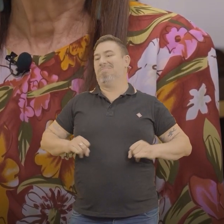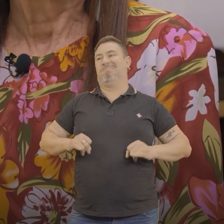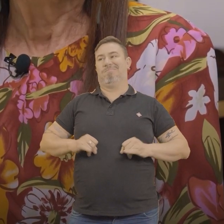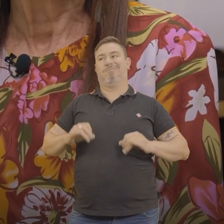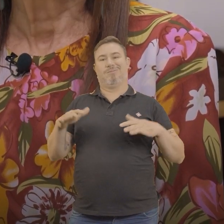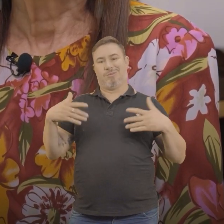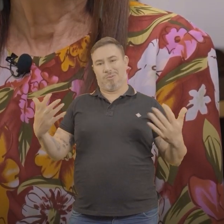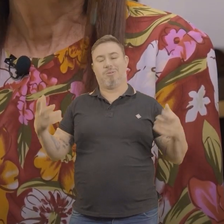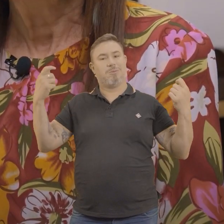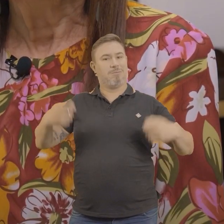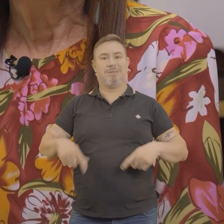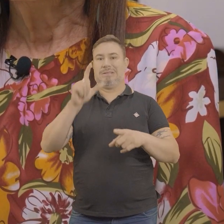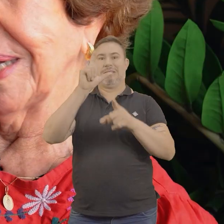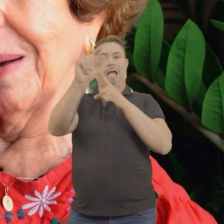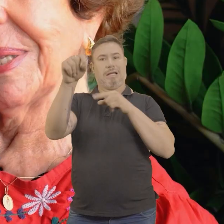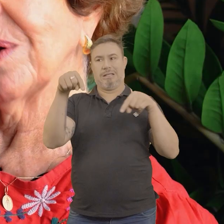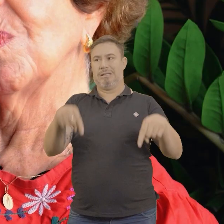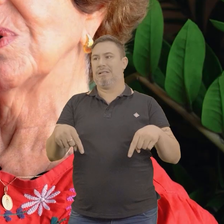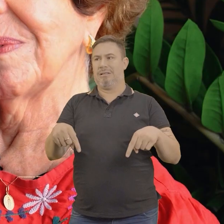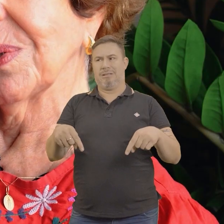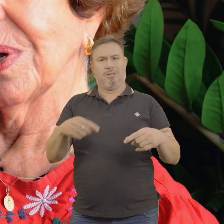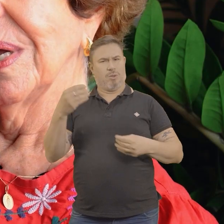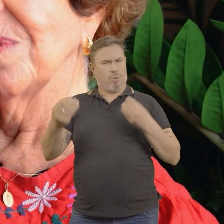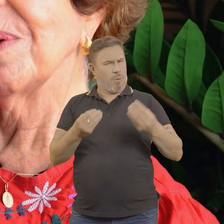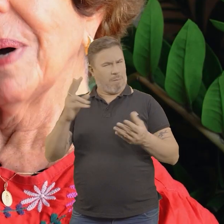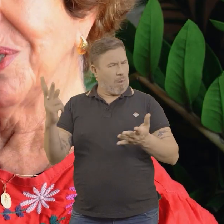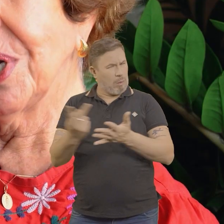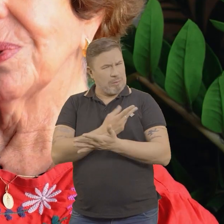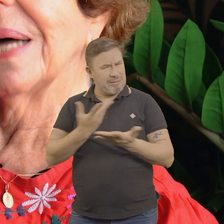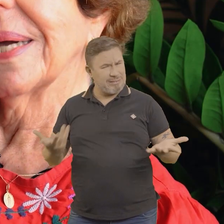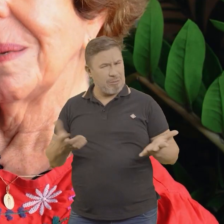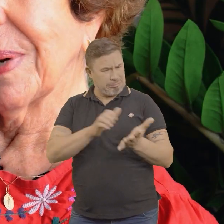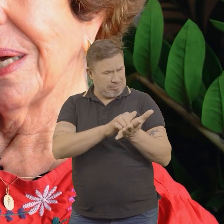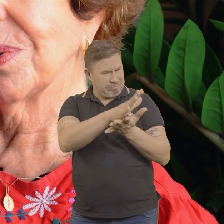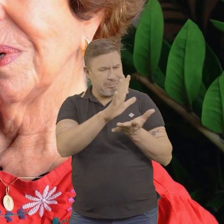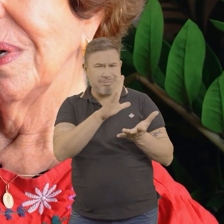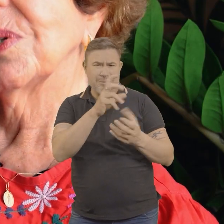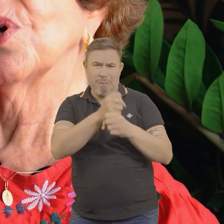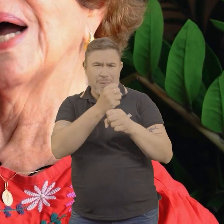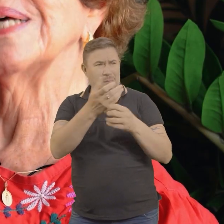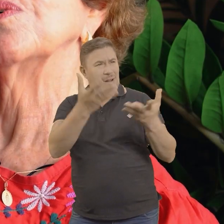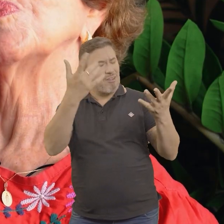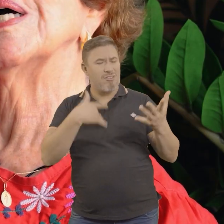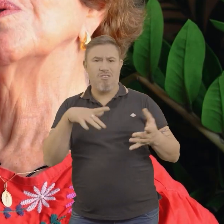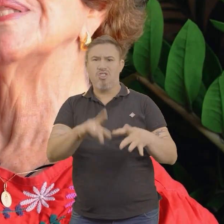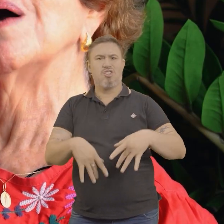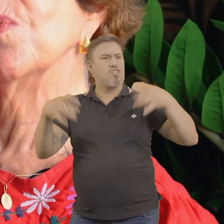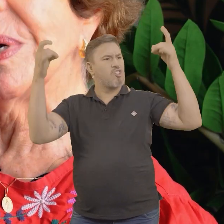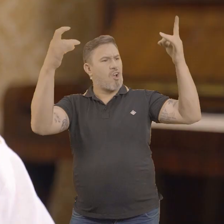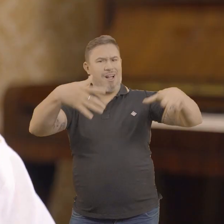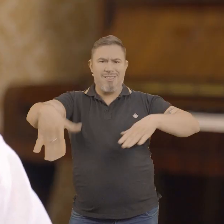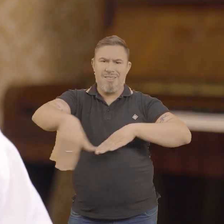quando nós tivemos que sair daqui. A maneira como o conservatório foi banido daquele prédio, foi jogado os pianos no meio